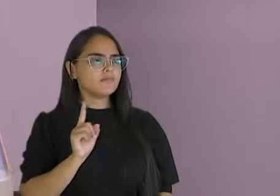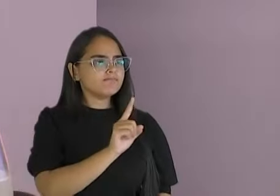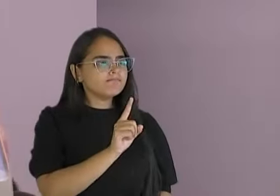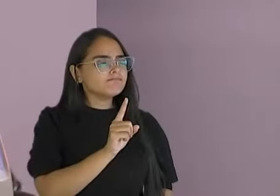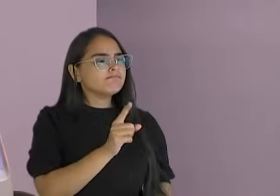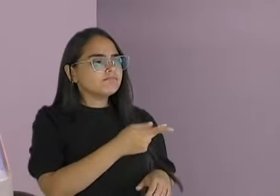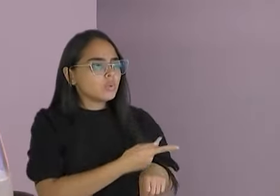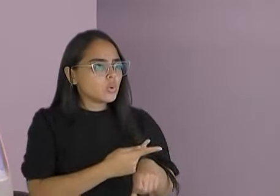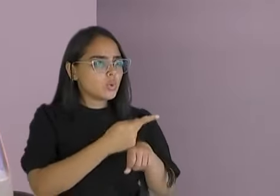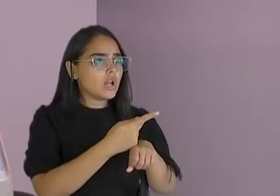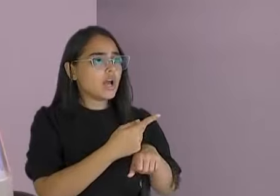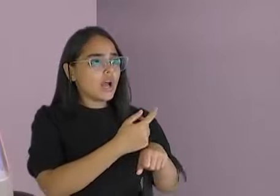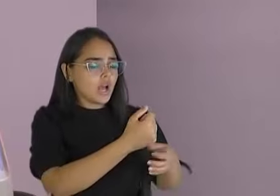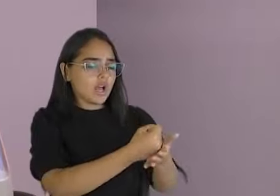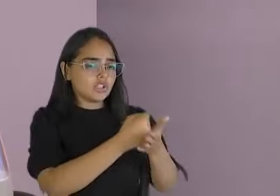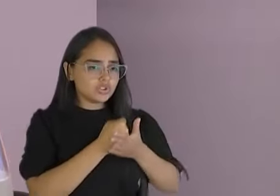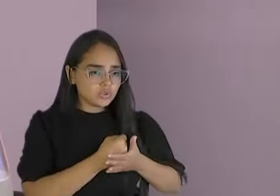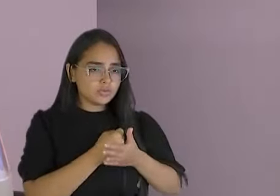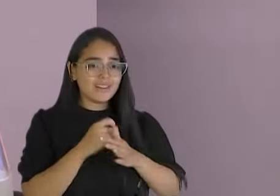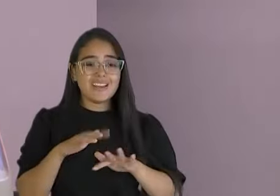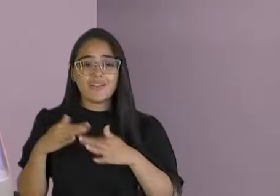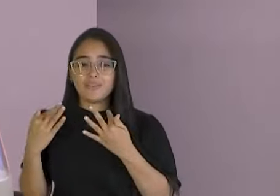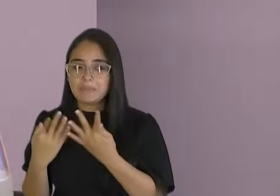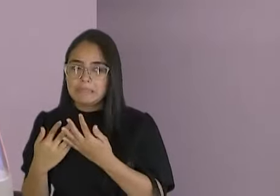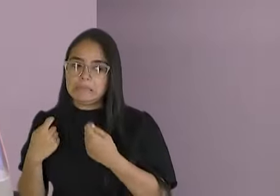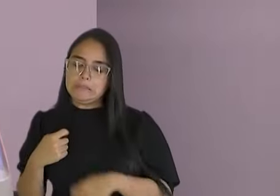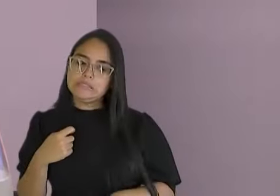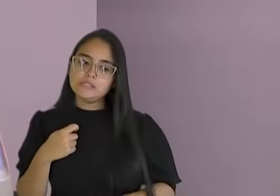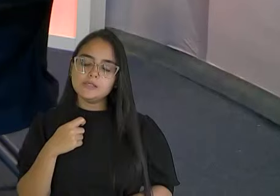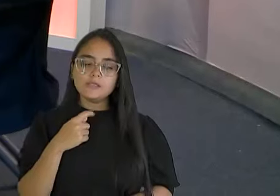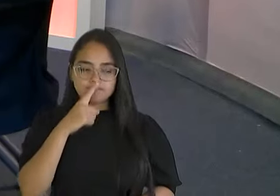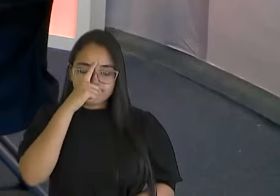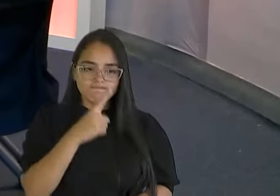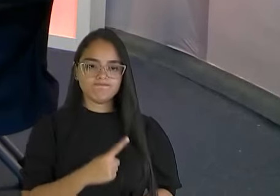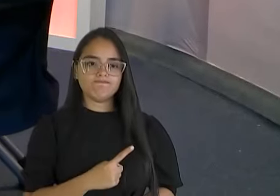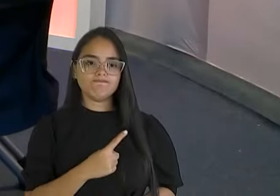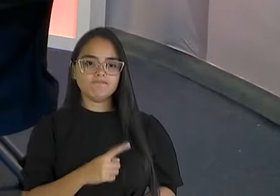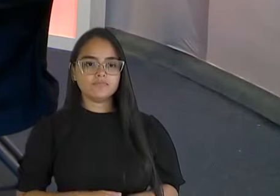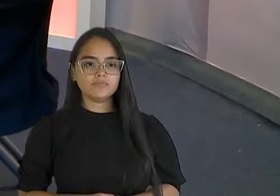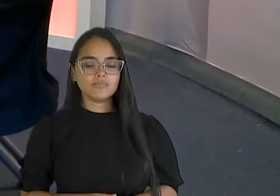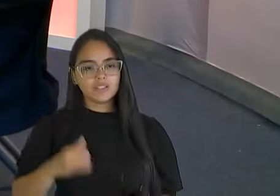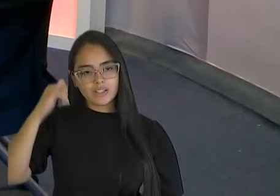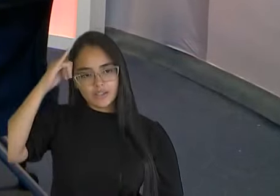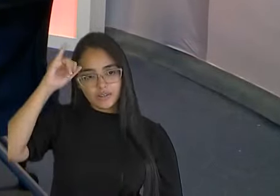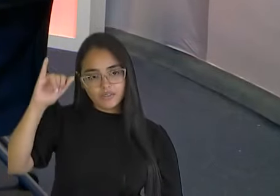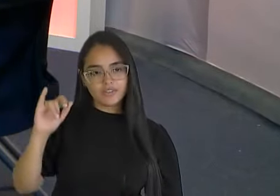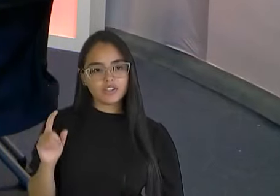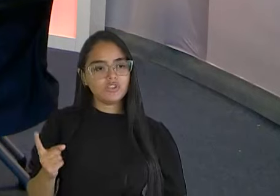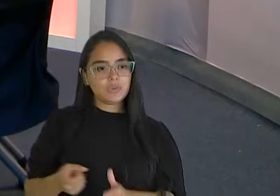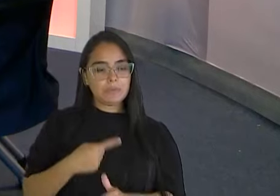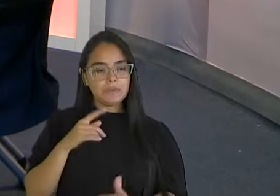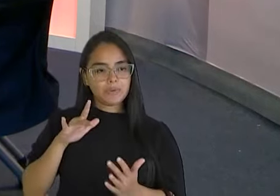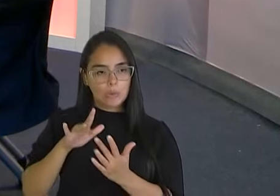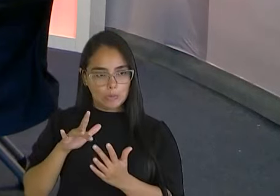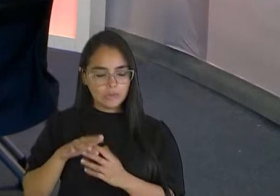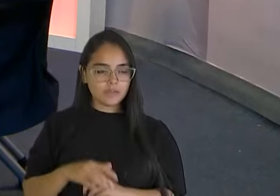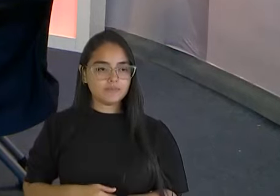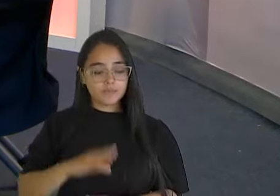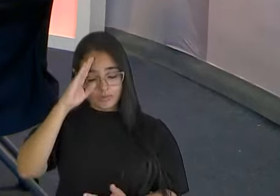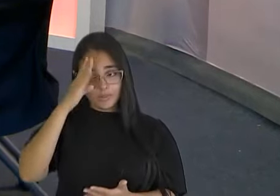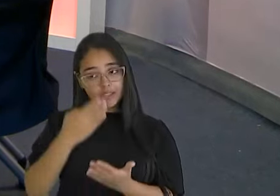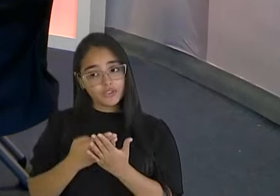outras pessoas que já a família tem que ser um pouco mais firme. E a prevenção, então, é evite o primeiro contato? Eu acredito que